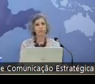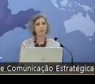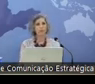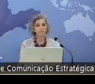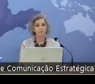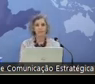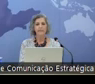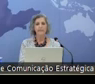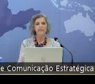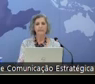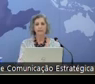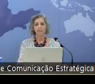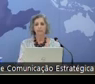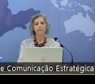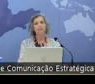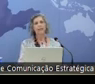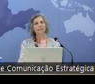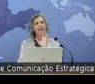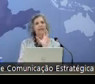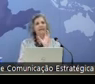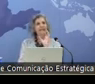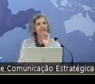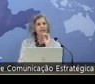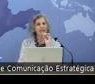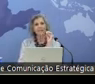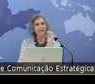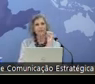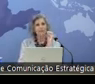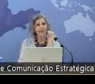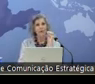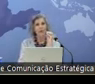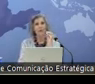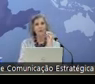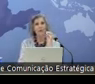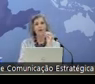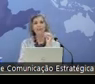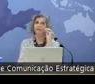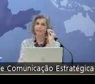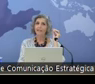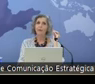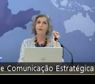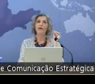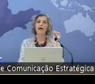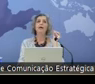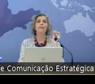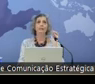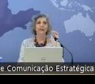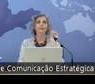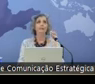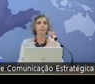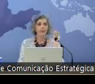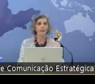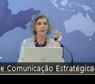enfim que a gente tem alguma informação Então isso é apenas para isso aqui apenas trago sal o gestor que ele tem que olhar